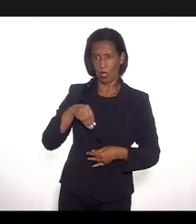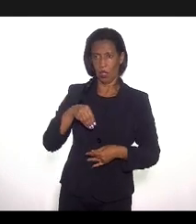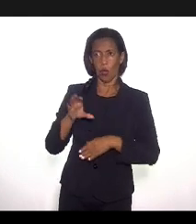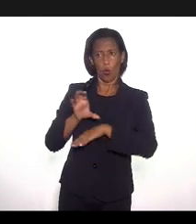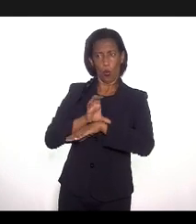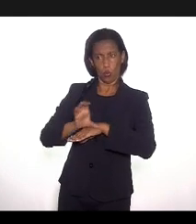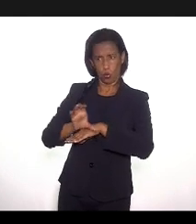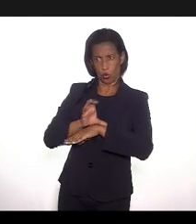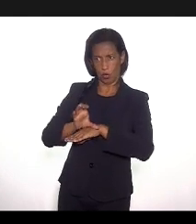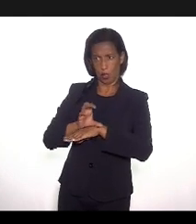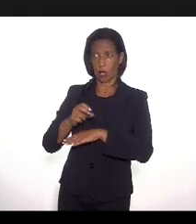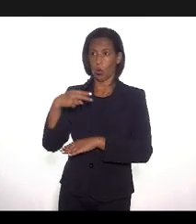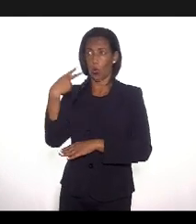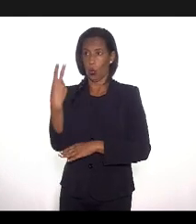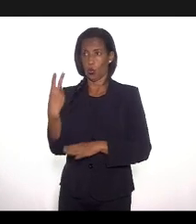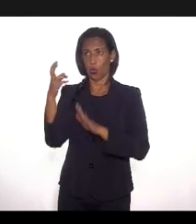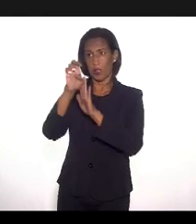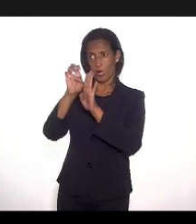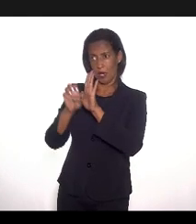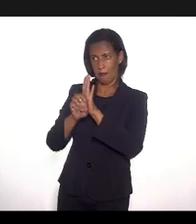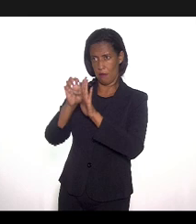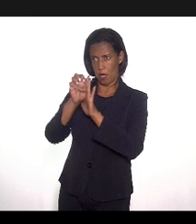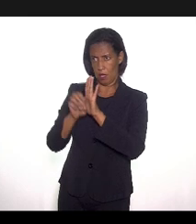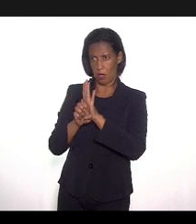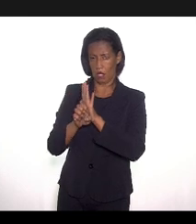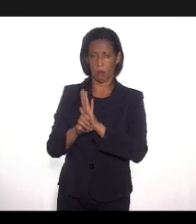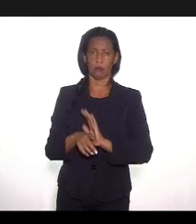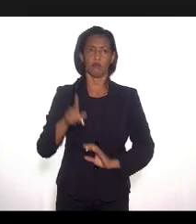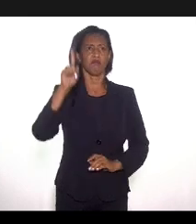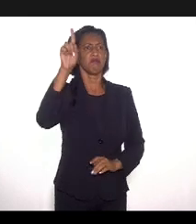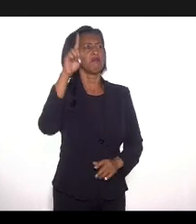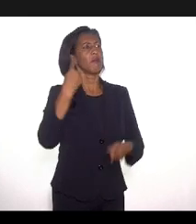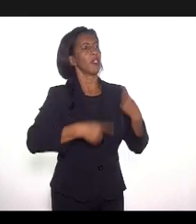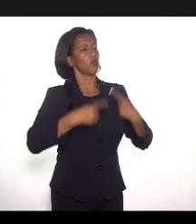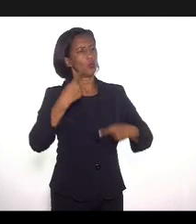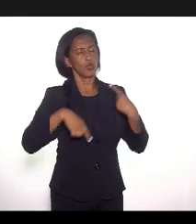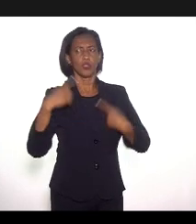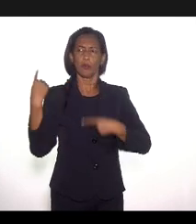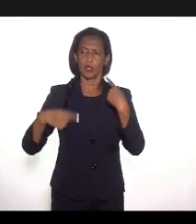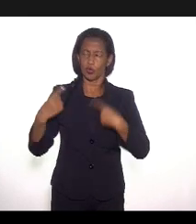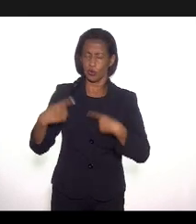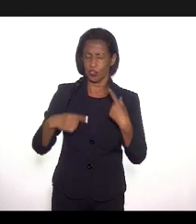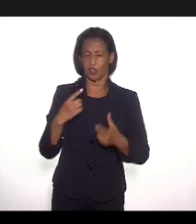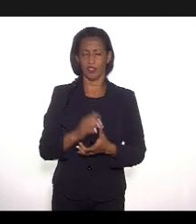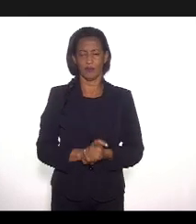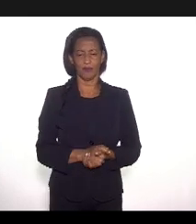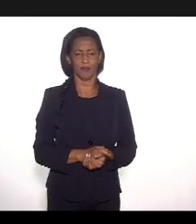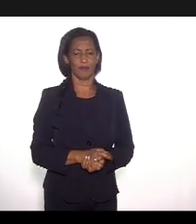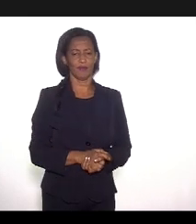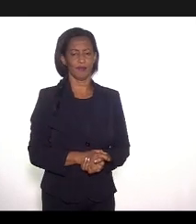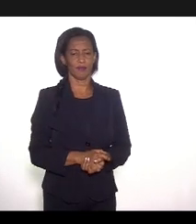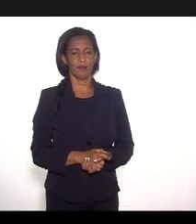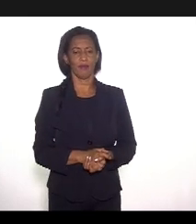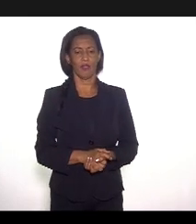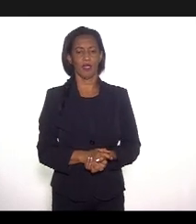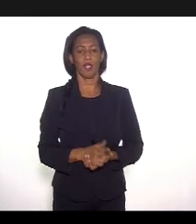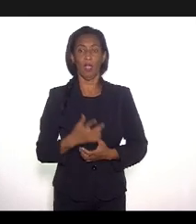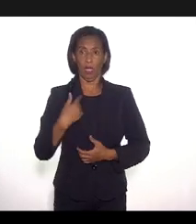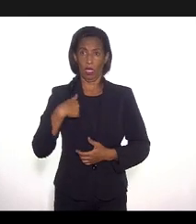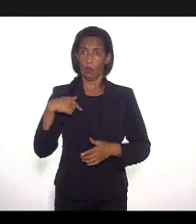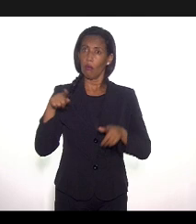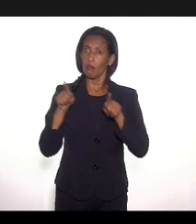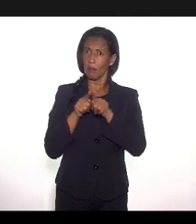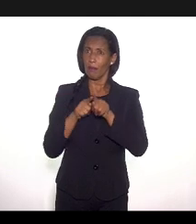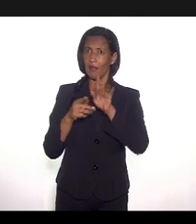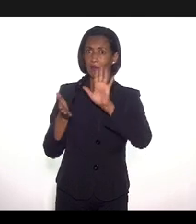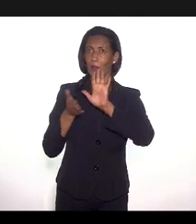2 emendas supressivas. Para discutir, presidente. Para discutir, presidente. Para discutir, deputado Valdec, depois Mink, e eu também tenho